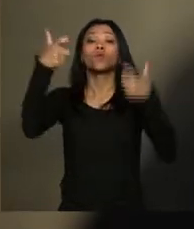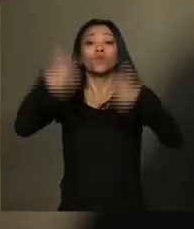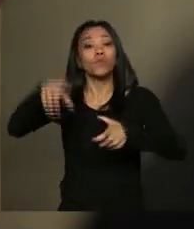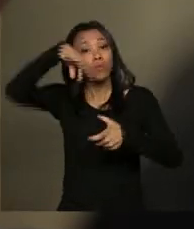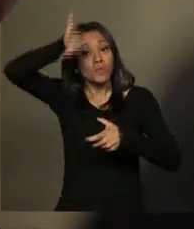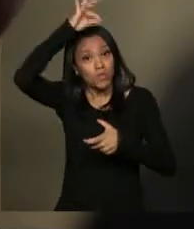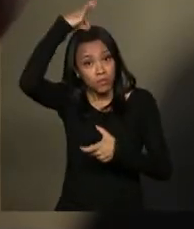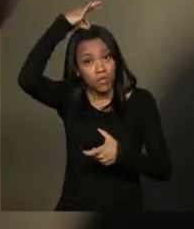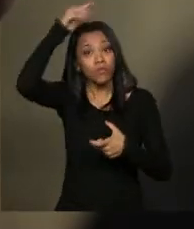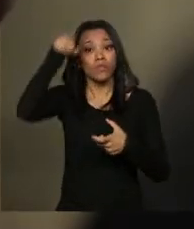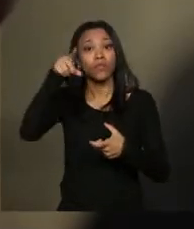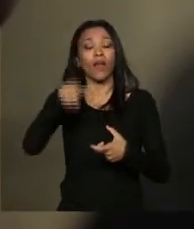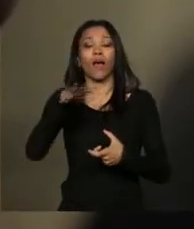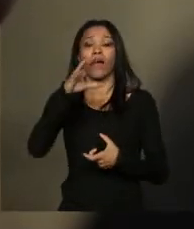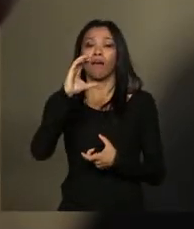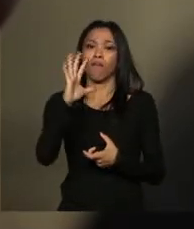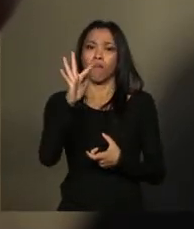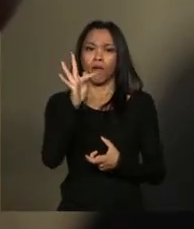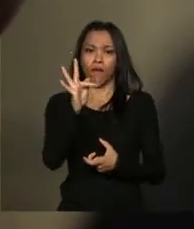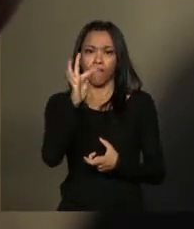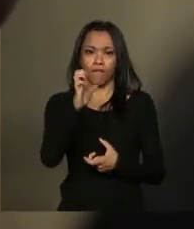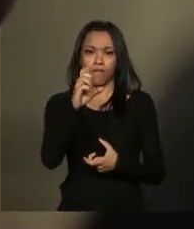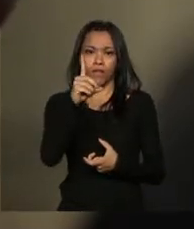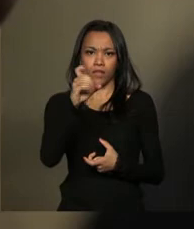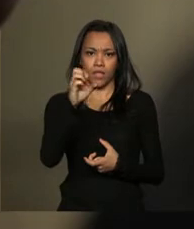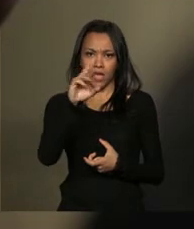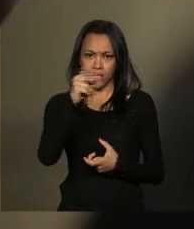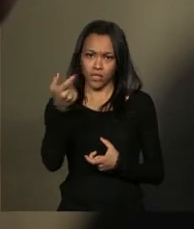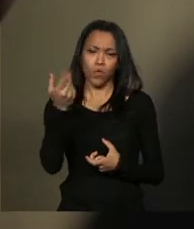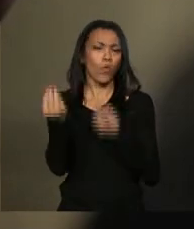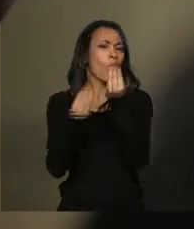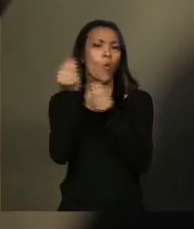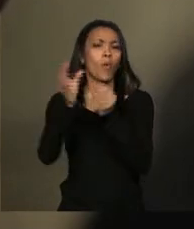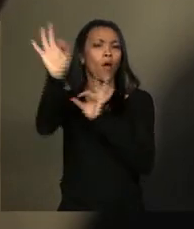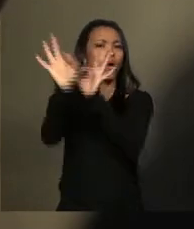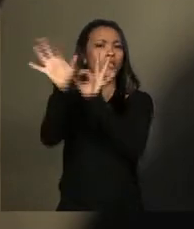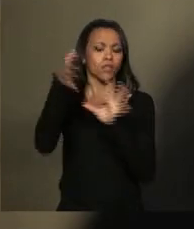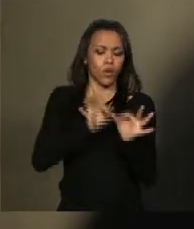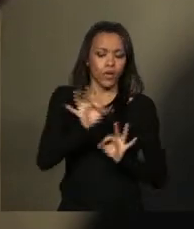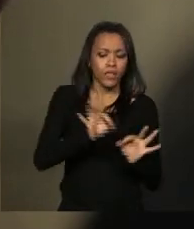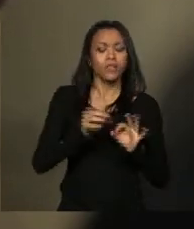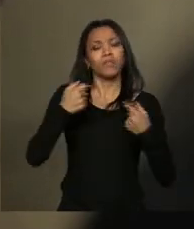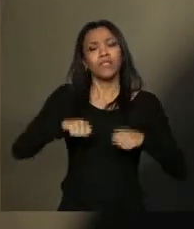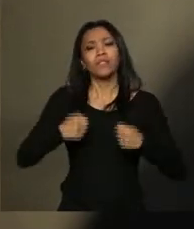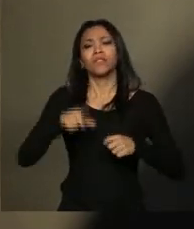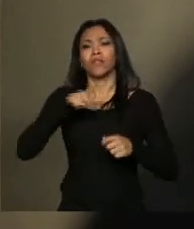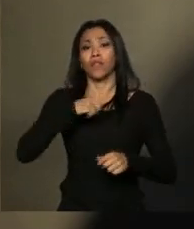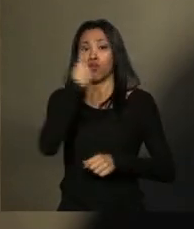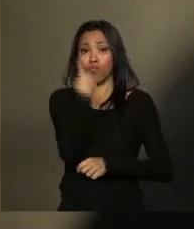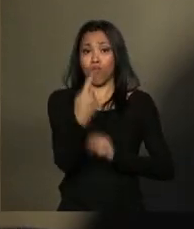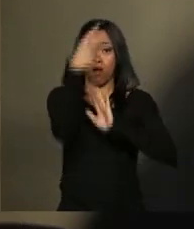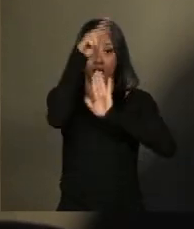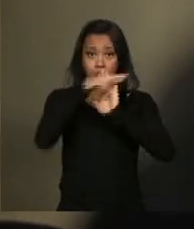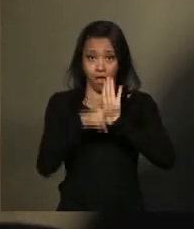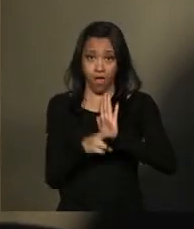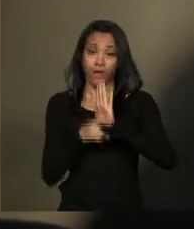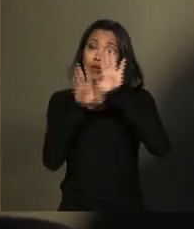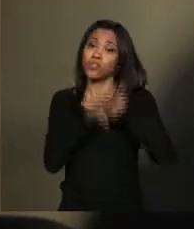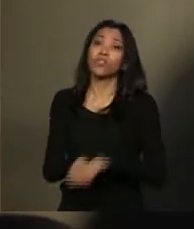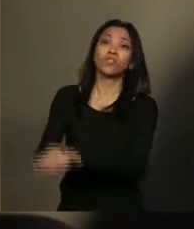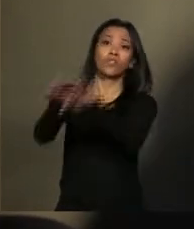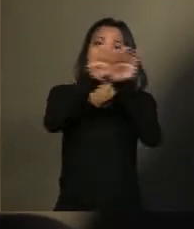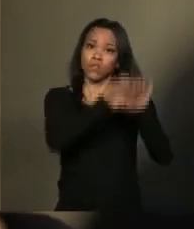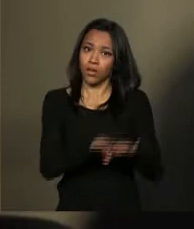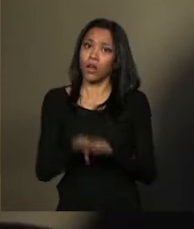seja, você tem que ter uma diretriz que faça com que todo esse planejamento não só aconteça, mas ele